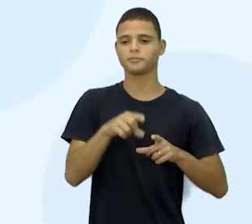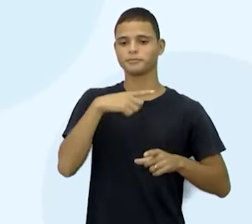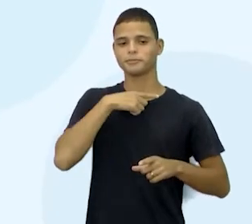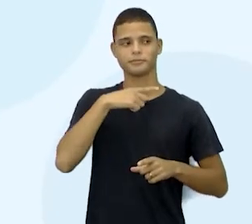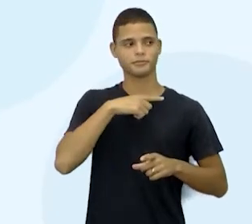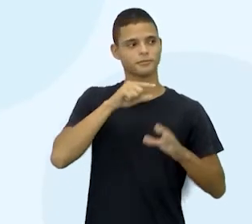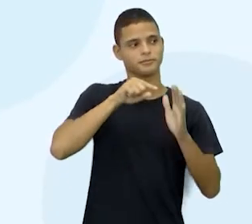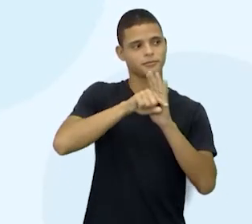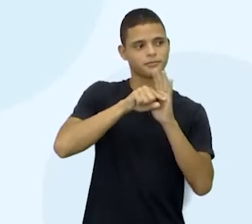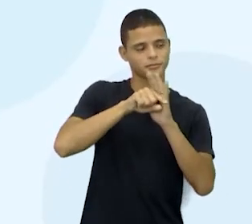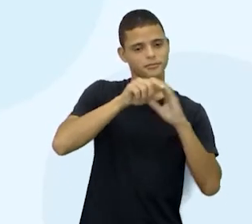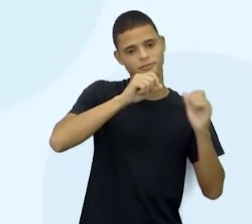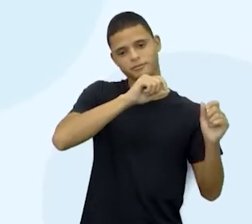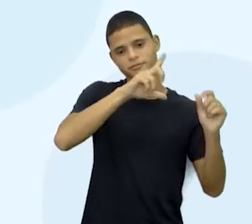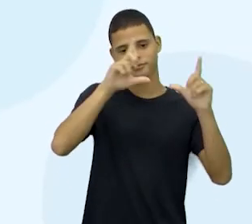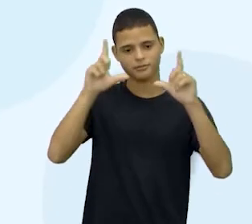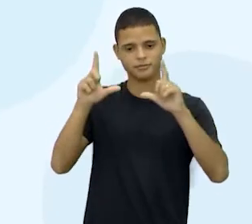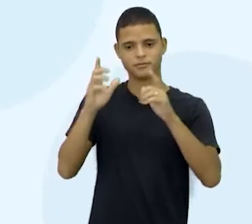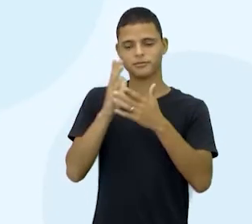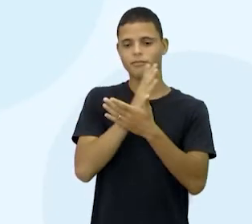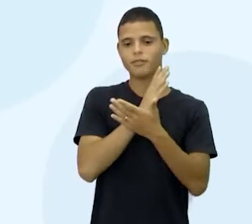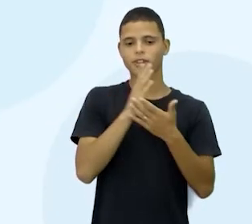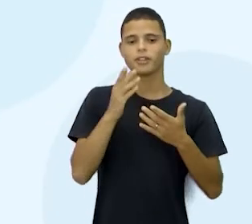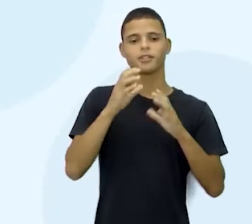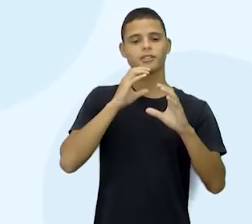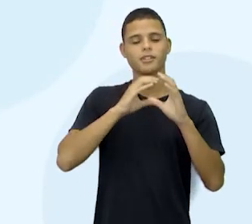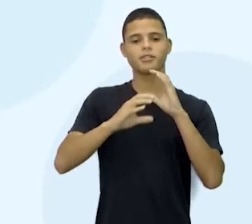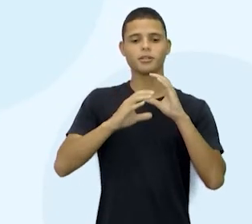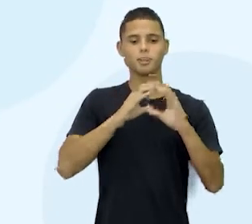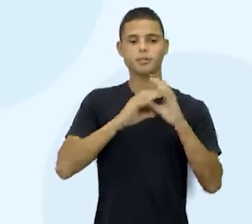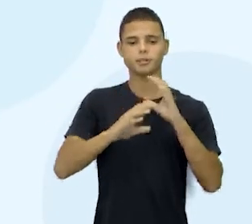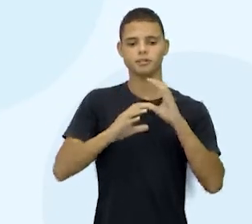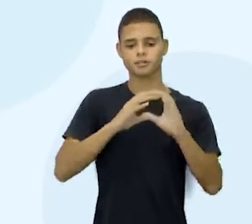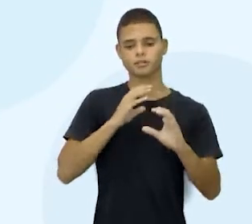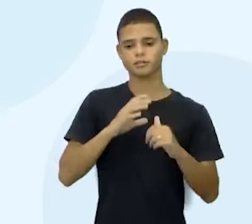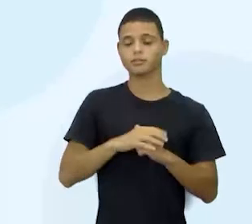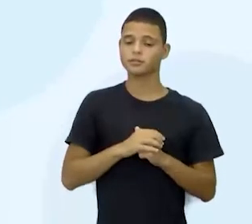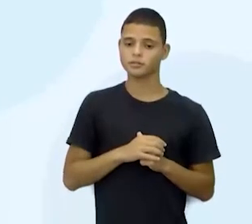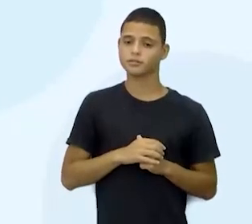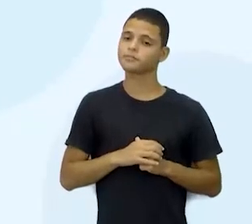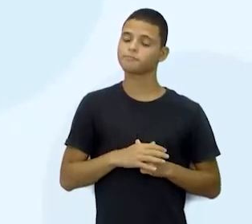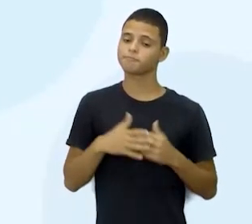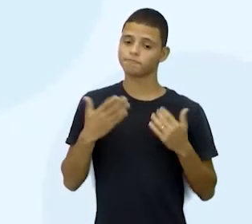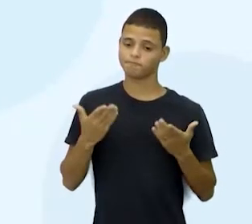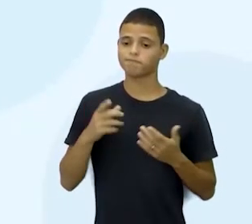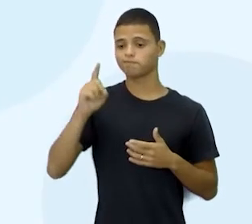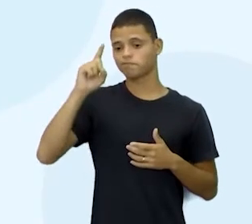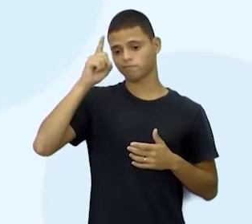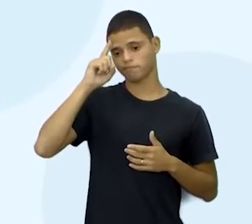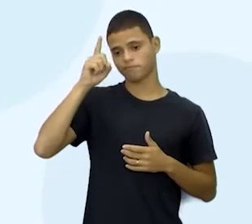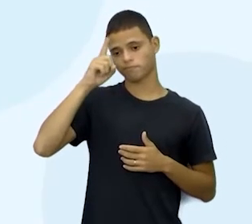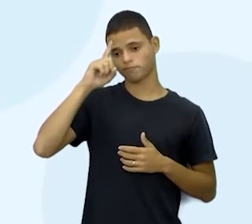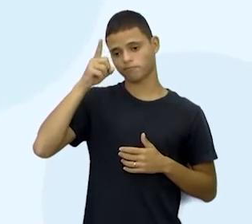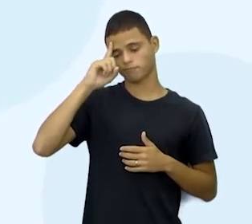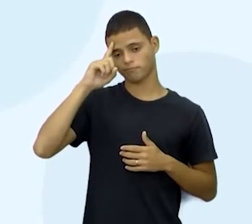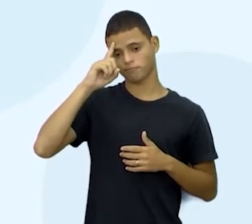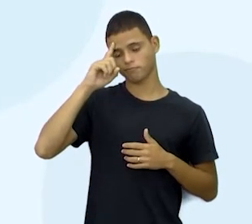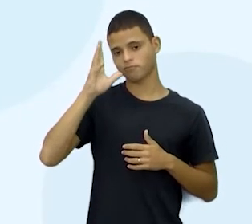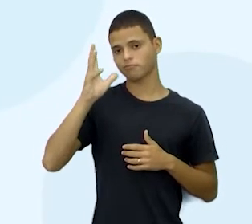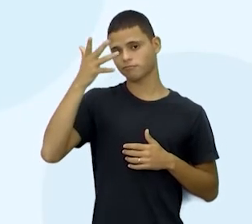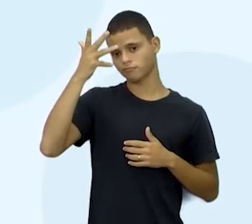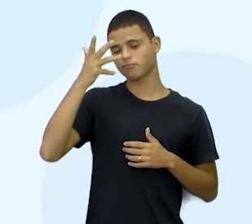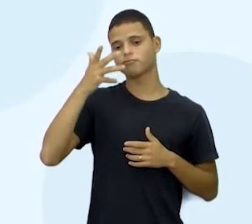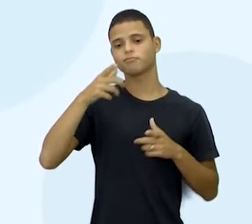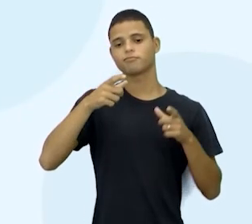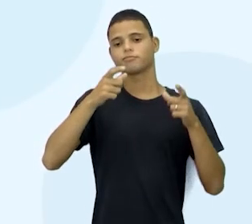pesquisar e expor algumas formas de comunicação cotidiana, ou seja, no seu dia a dia, que ocorrem no